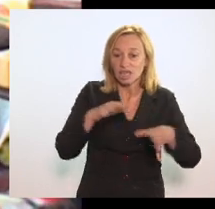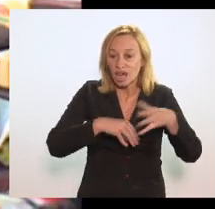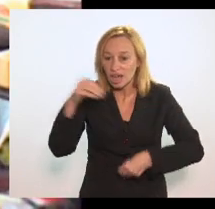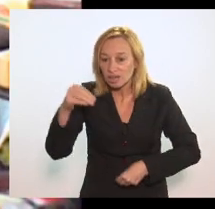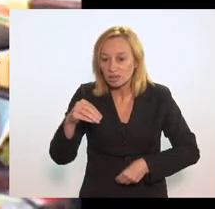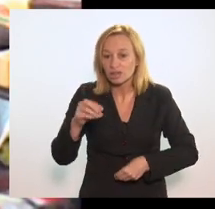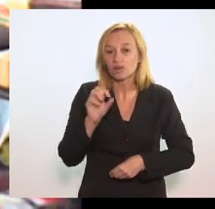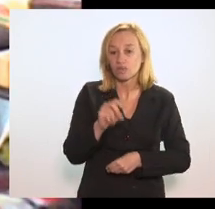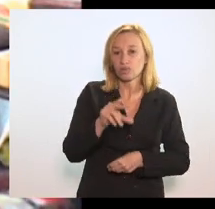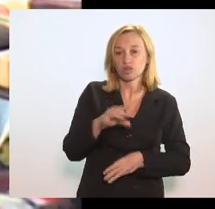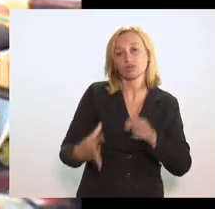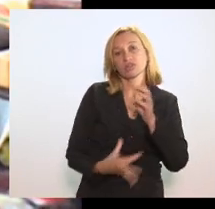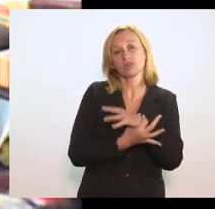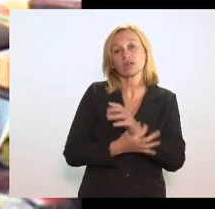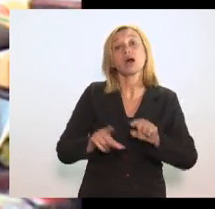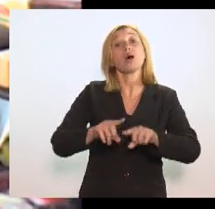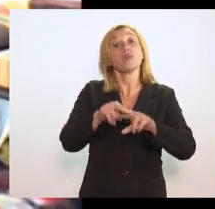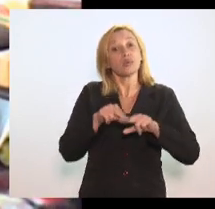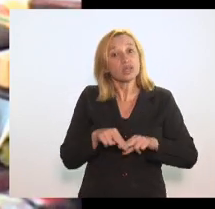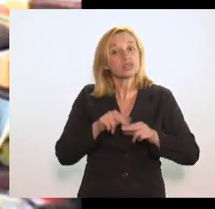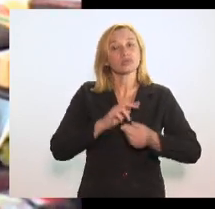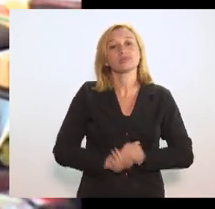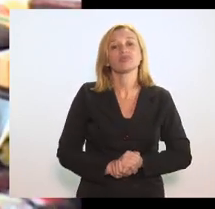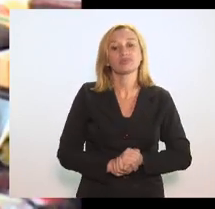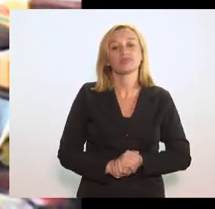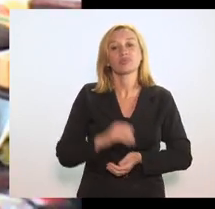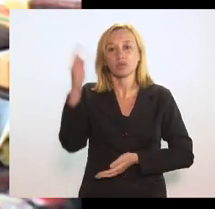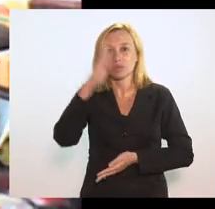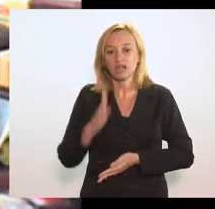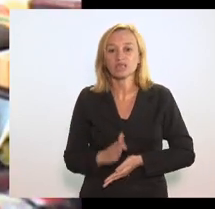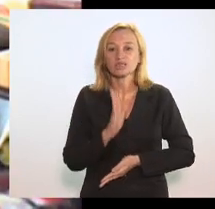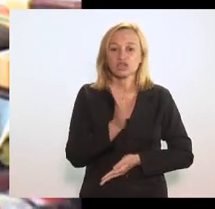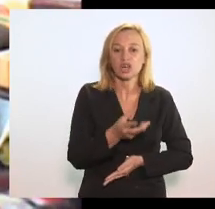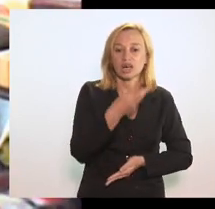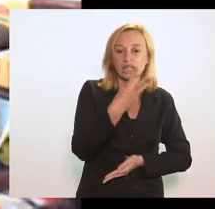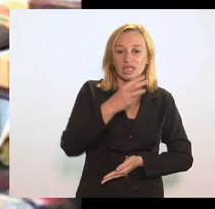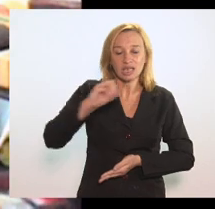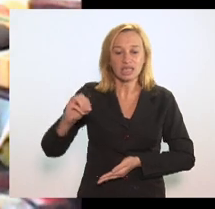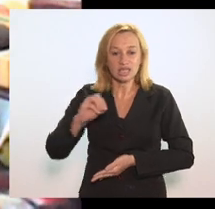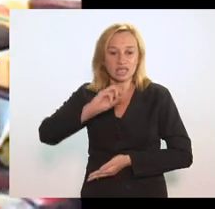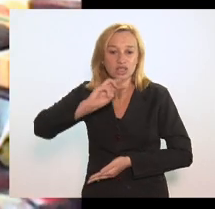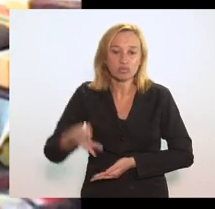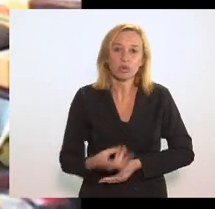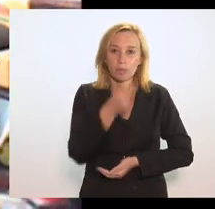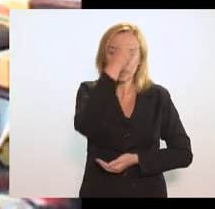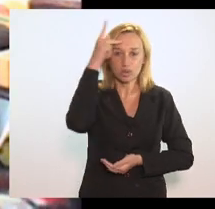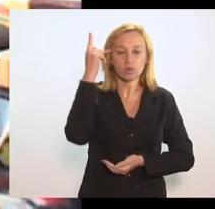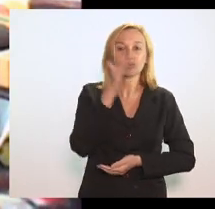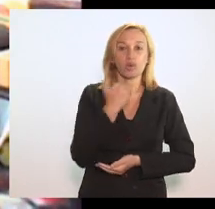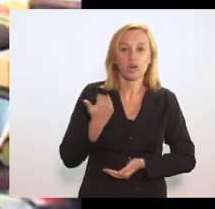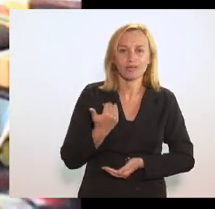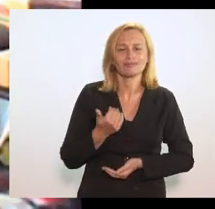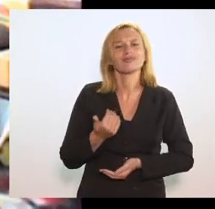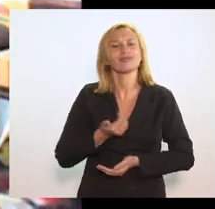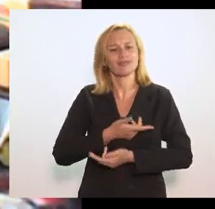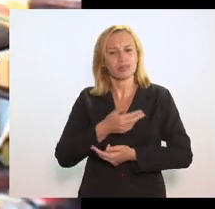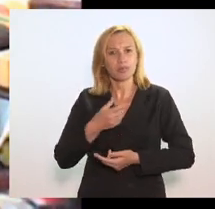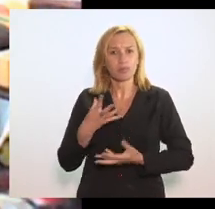vírus com segurança. Por isso, no Brasil já morreram quase 300 mil pessoas. É muita